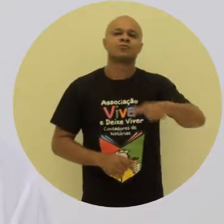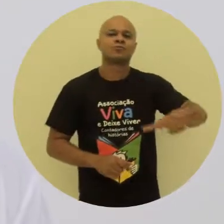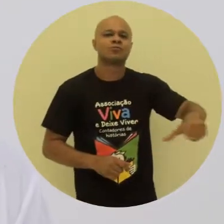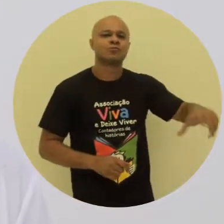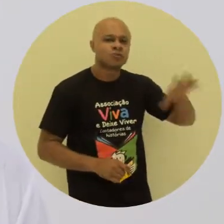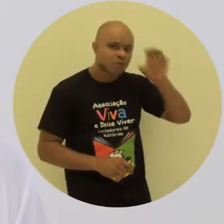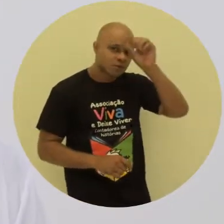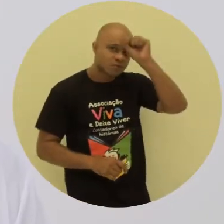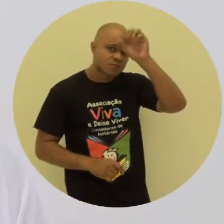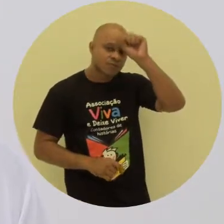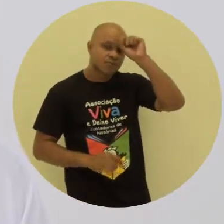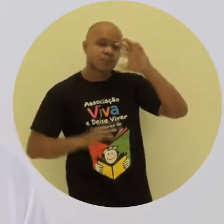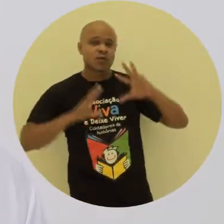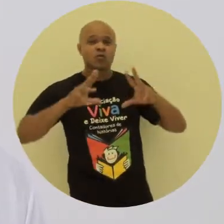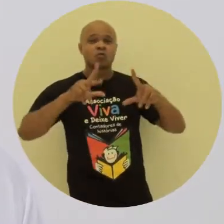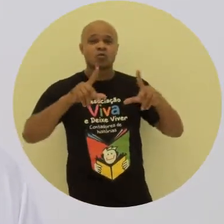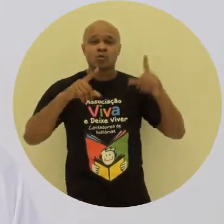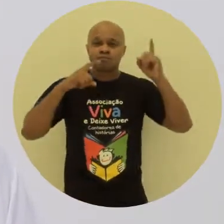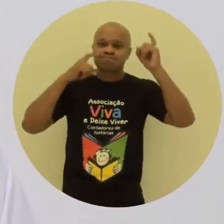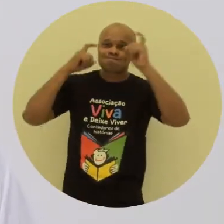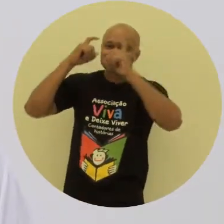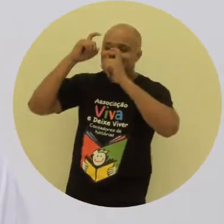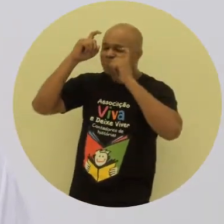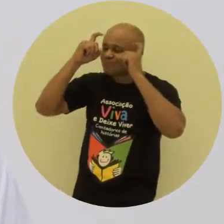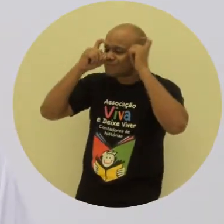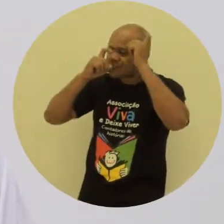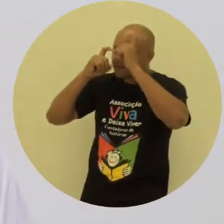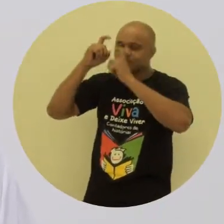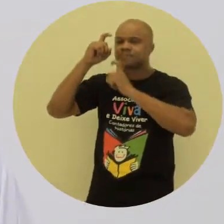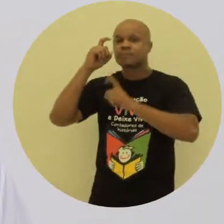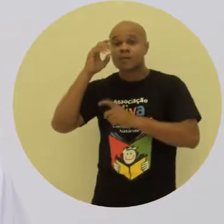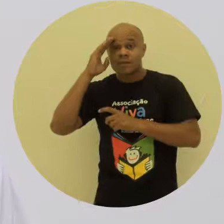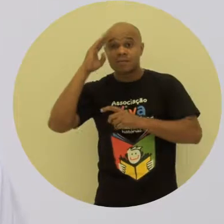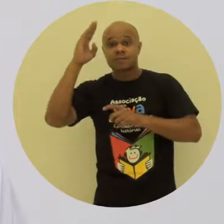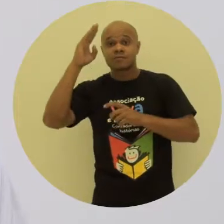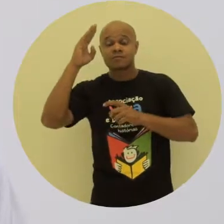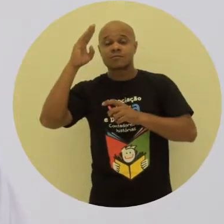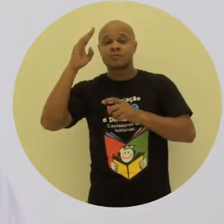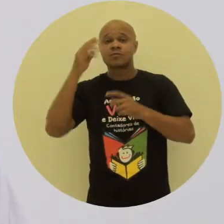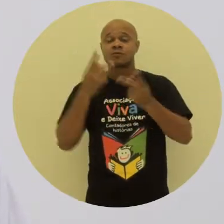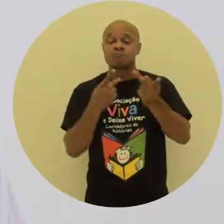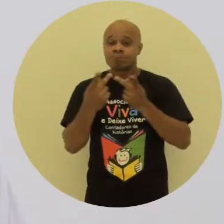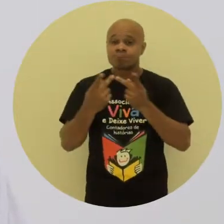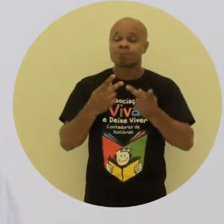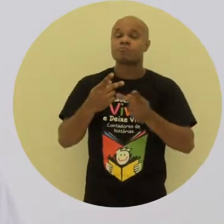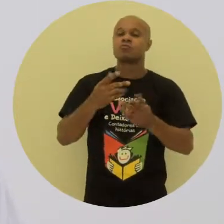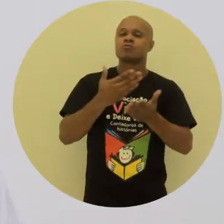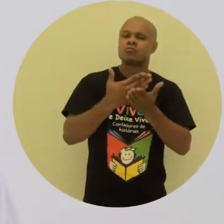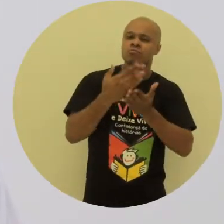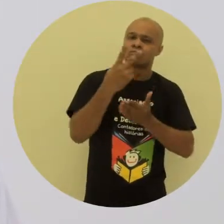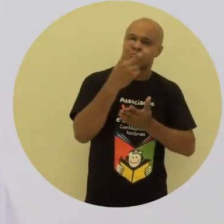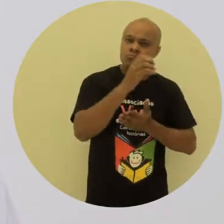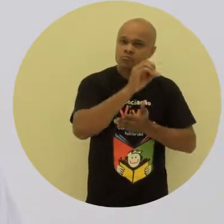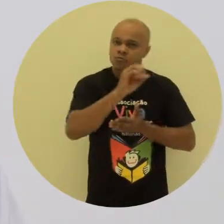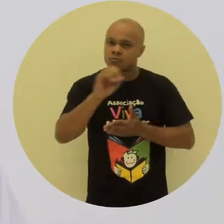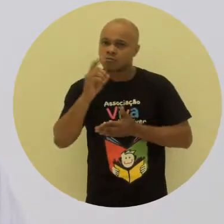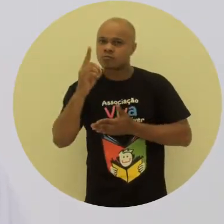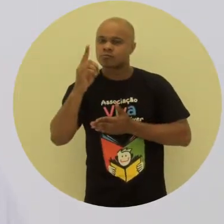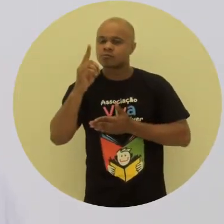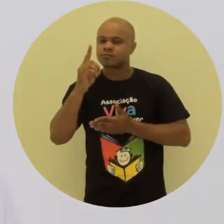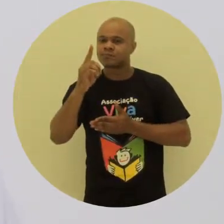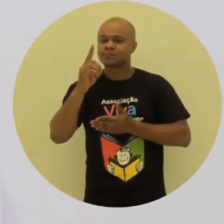nós temos toda uma preocupação, principalmente no trabalho da causa. Desde 2001,